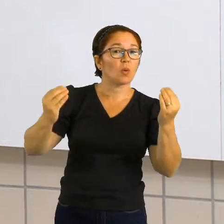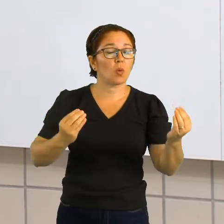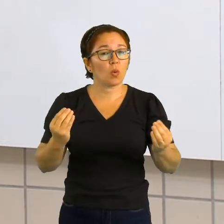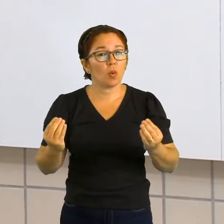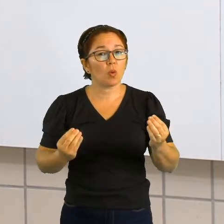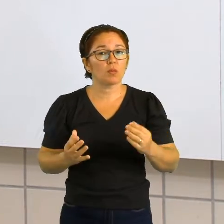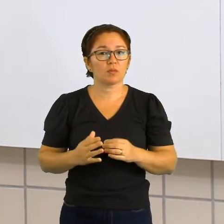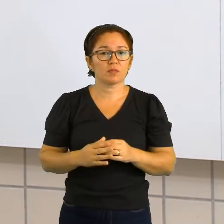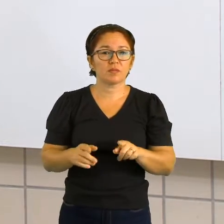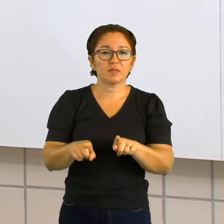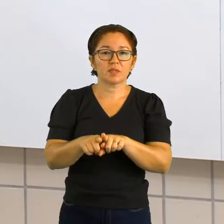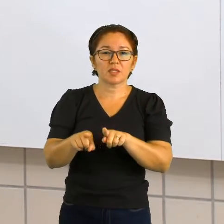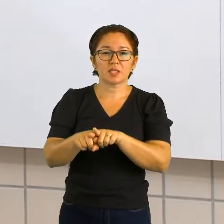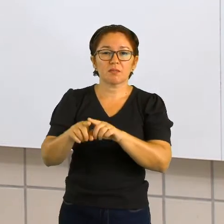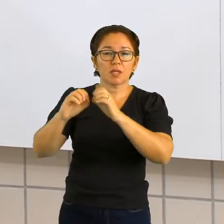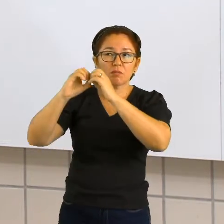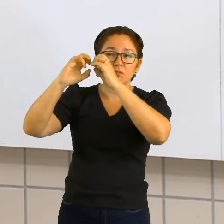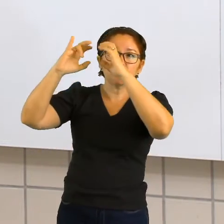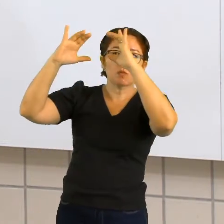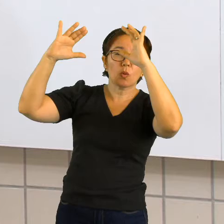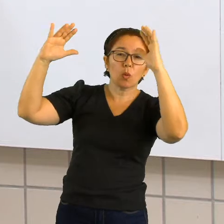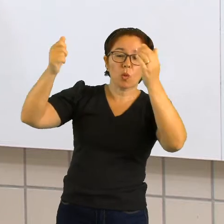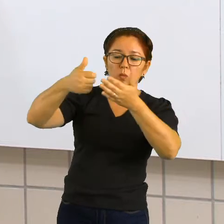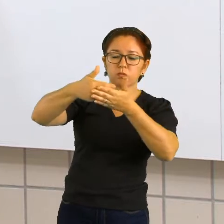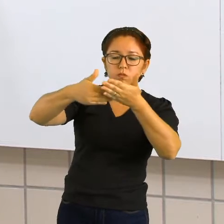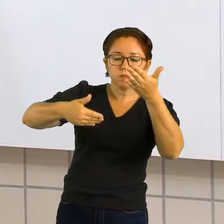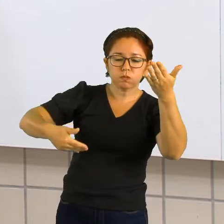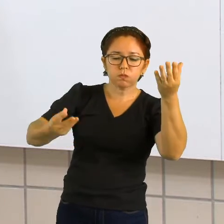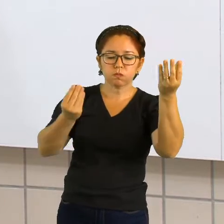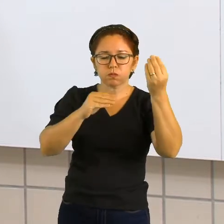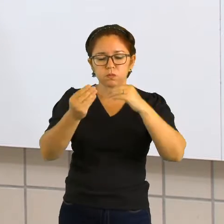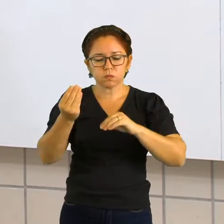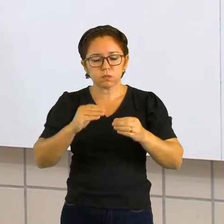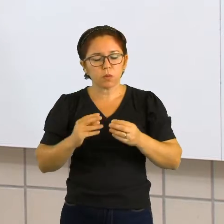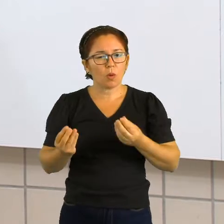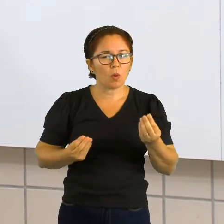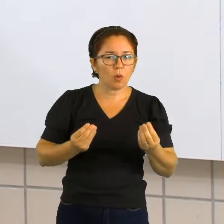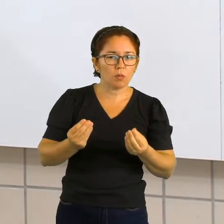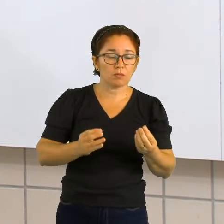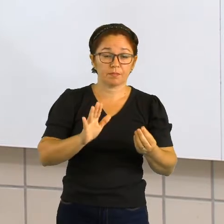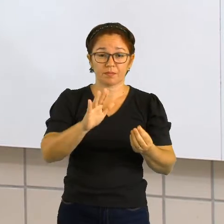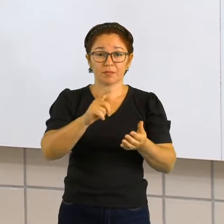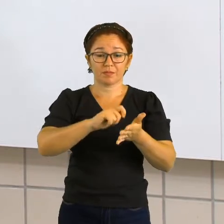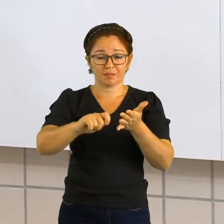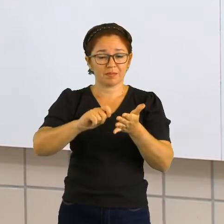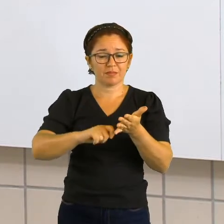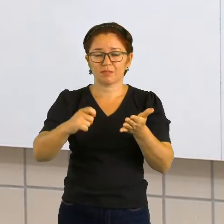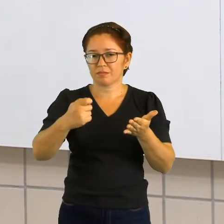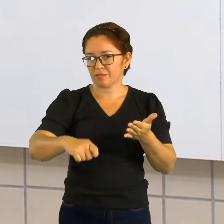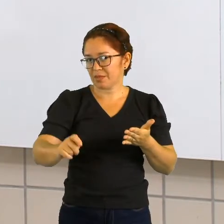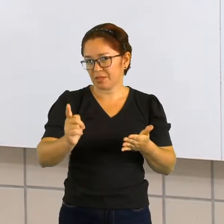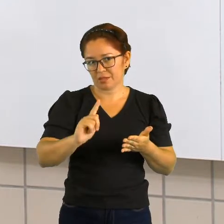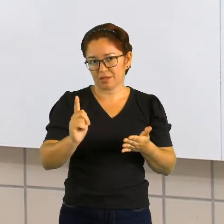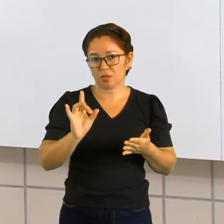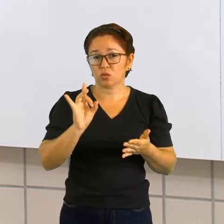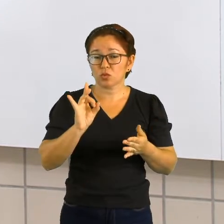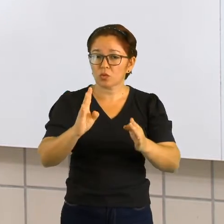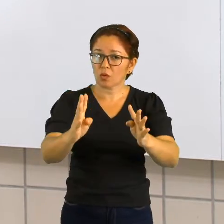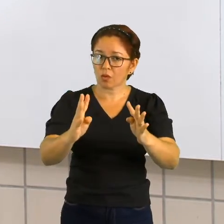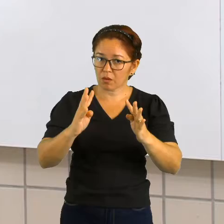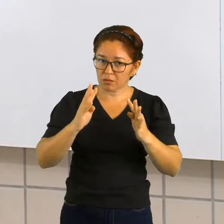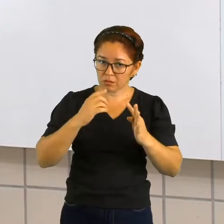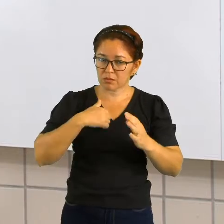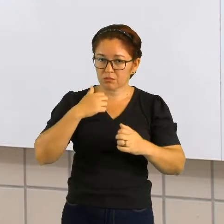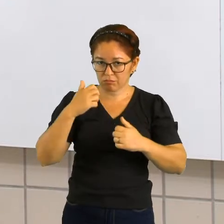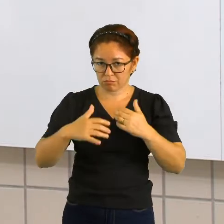daqui a pouco, mas não precisa vocês fazerem até nenhuma anotação aí agora não. Vamos só observar aqui agora o professor